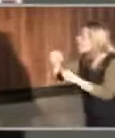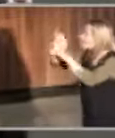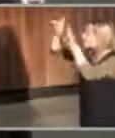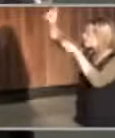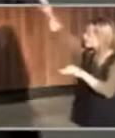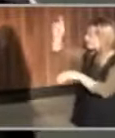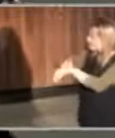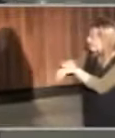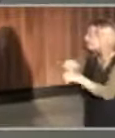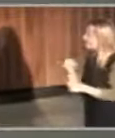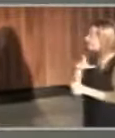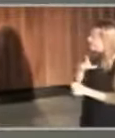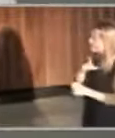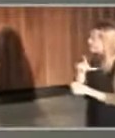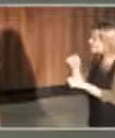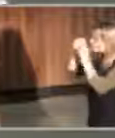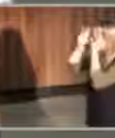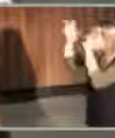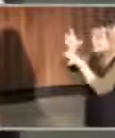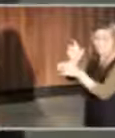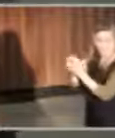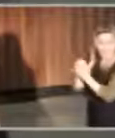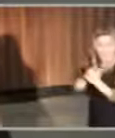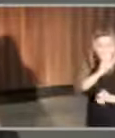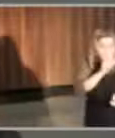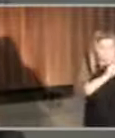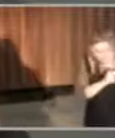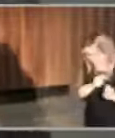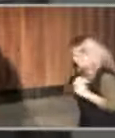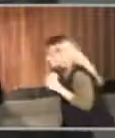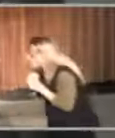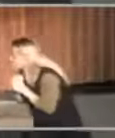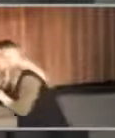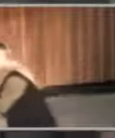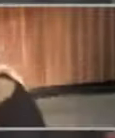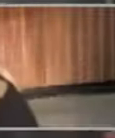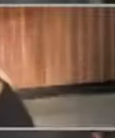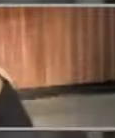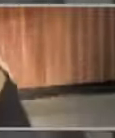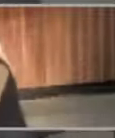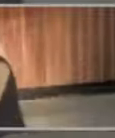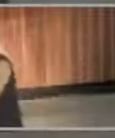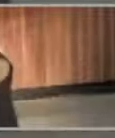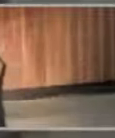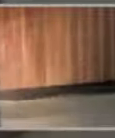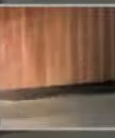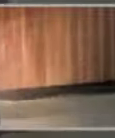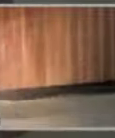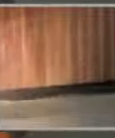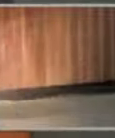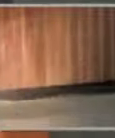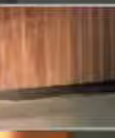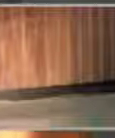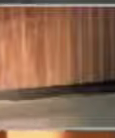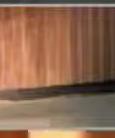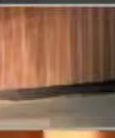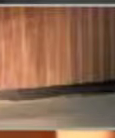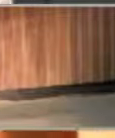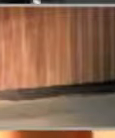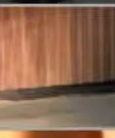olha só a nuvem para onde nós estamos indo nós estamos indo para a terra que mana leite e mel